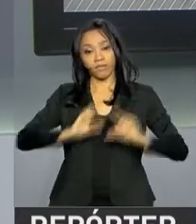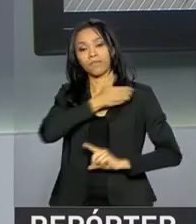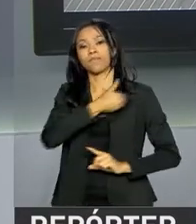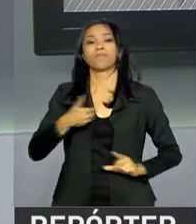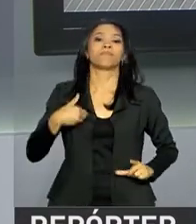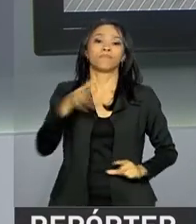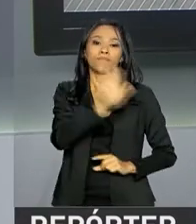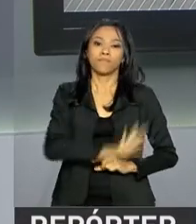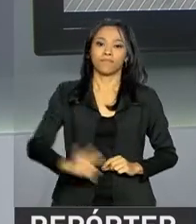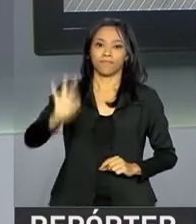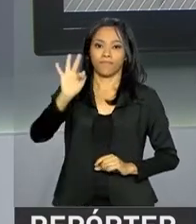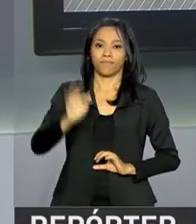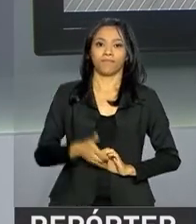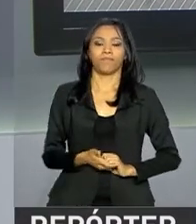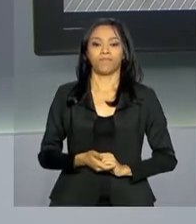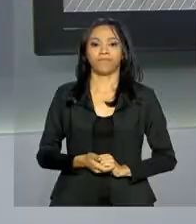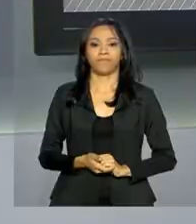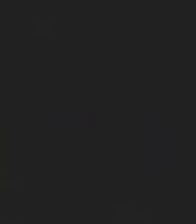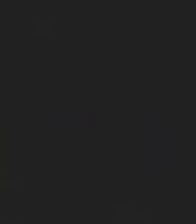a tv do governo federal